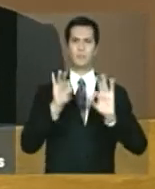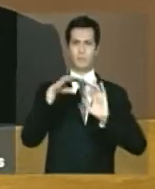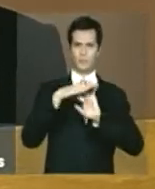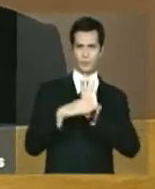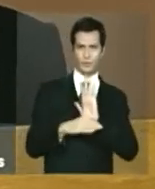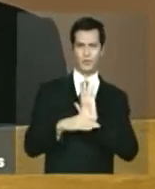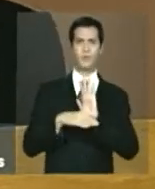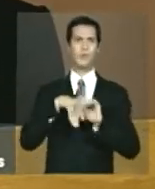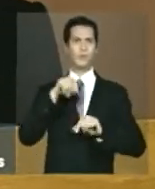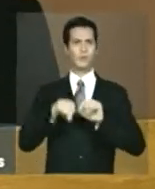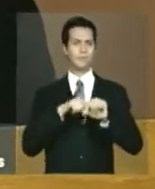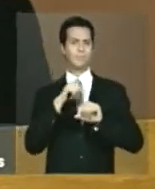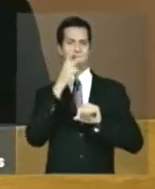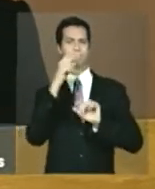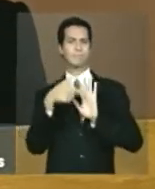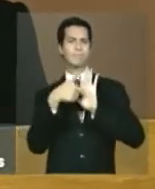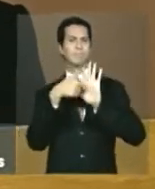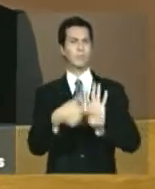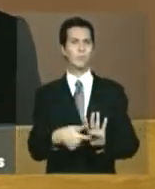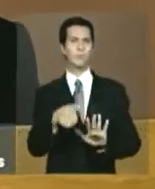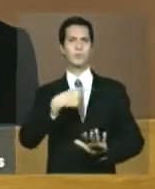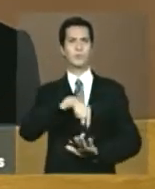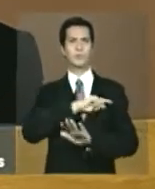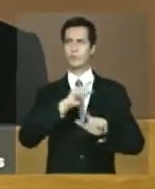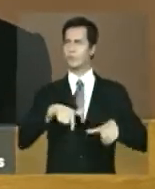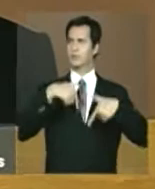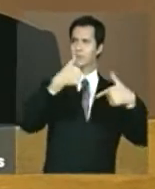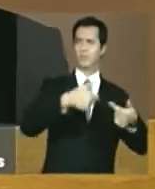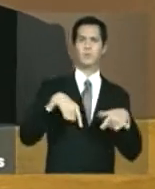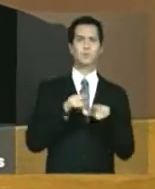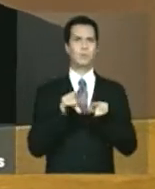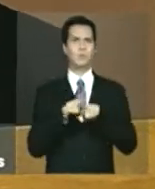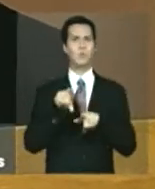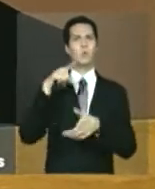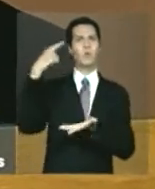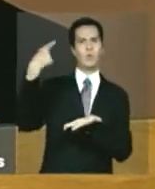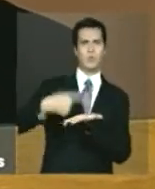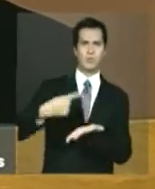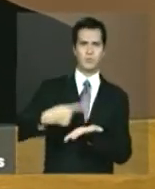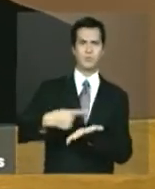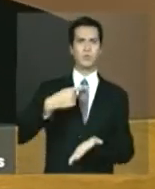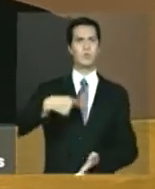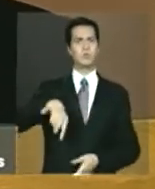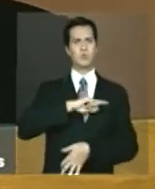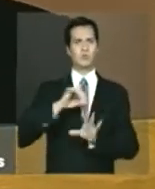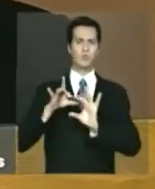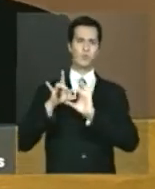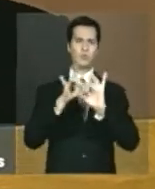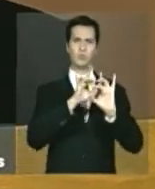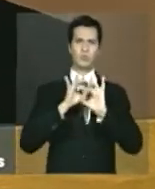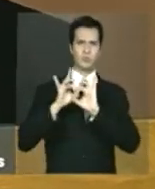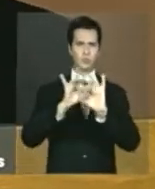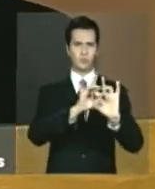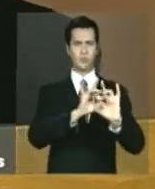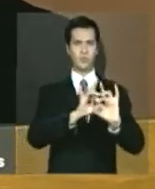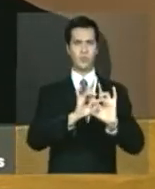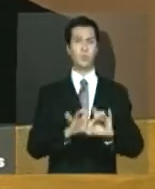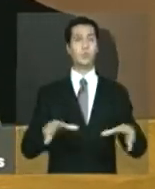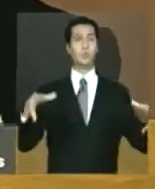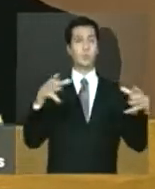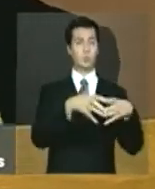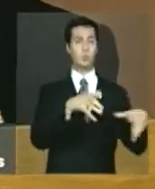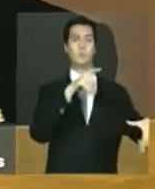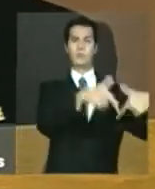desafio e o compromisso junto a classe